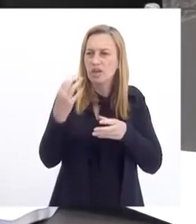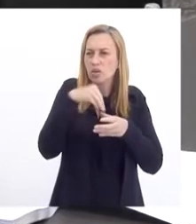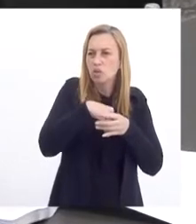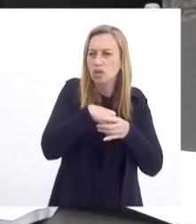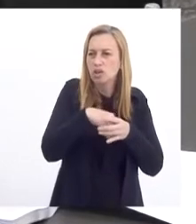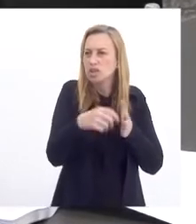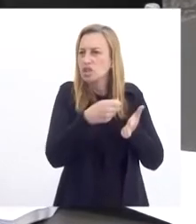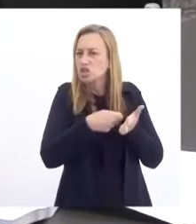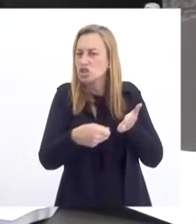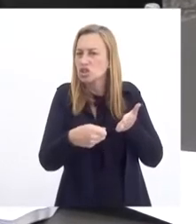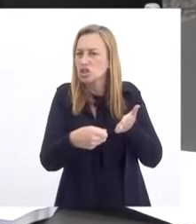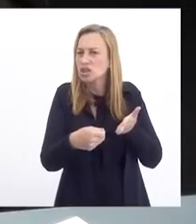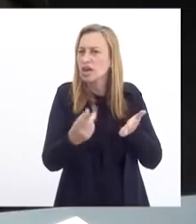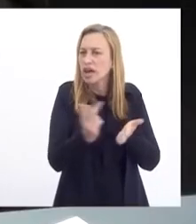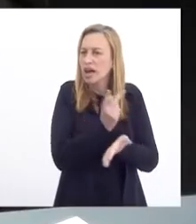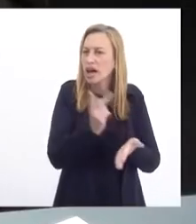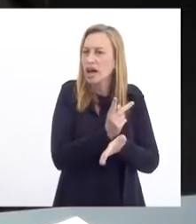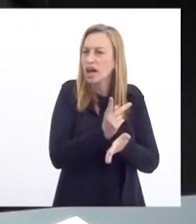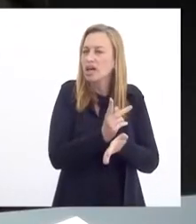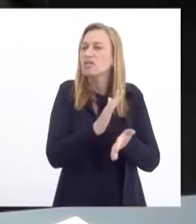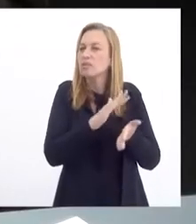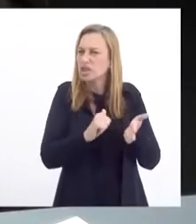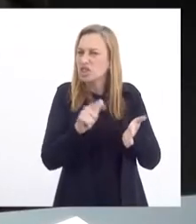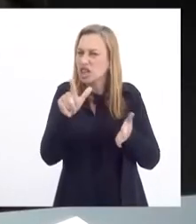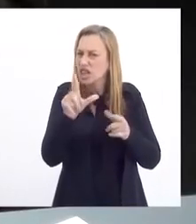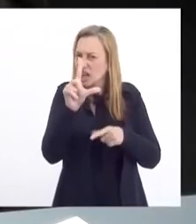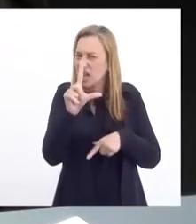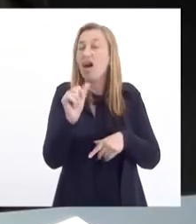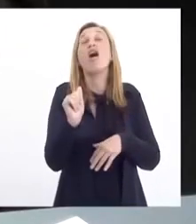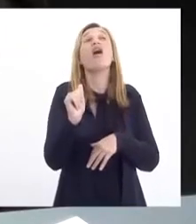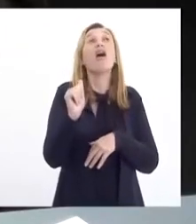errada. Ah, foi para tirar aquele L. É.